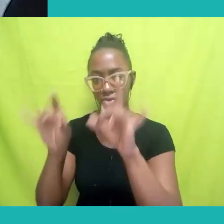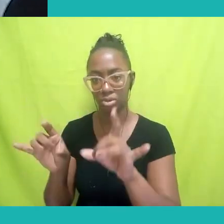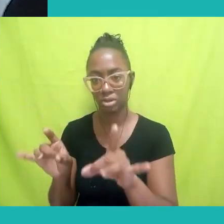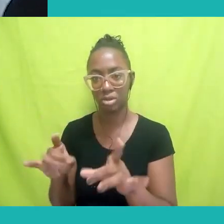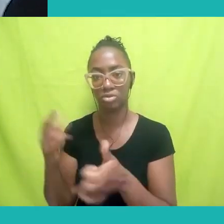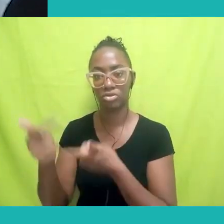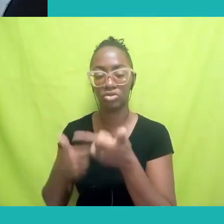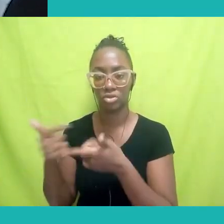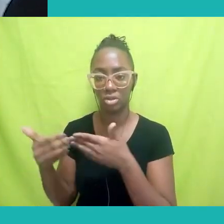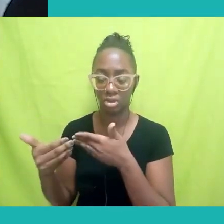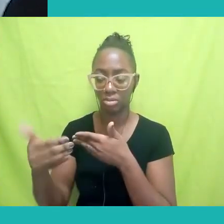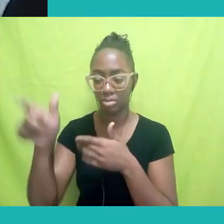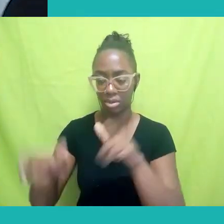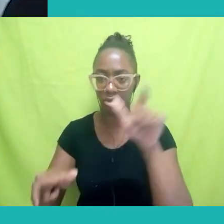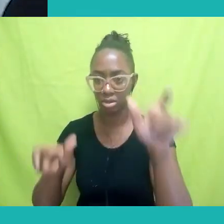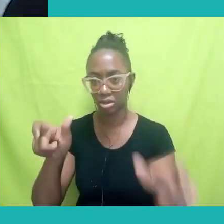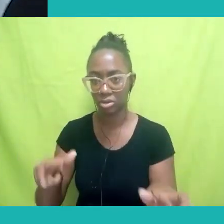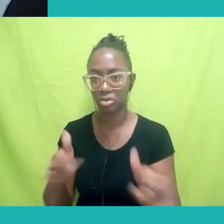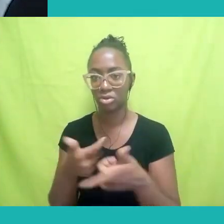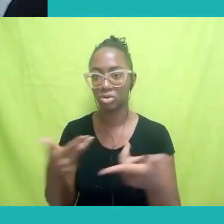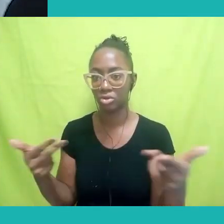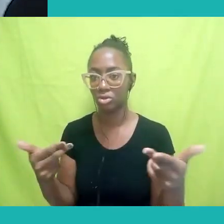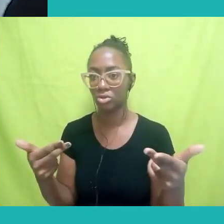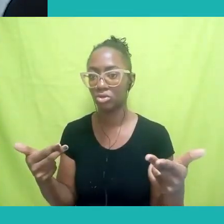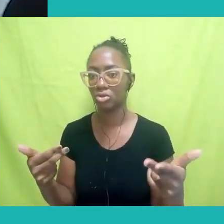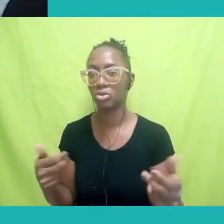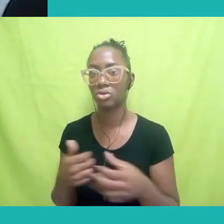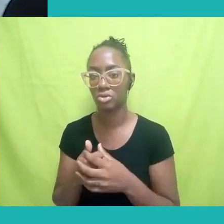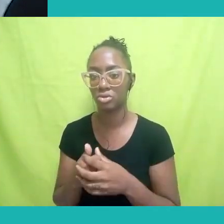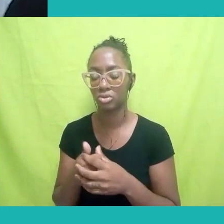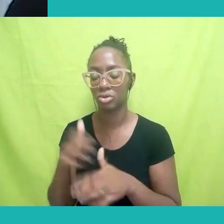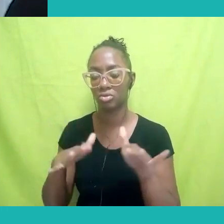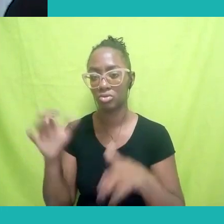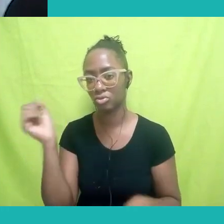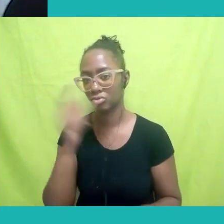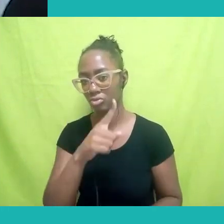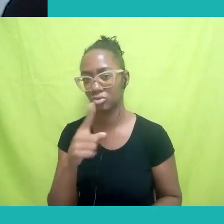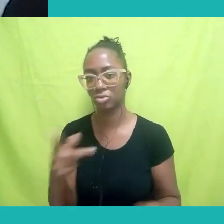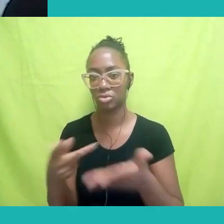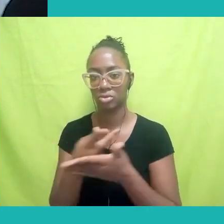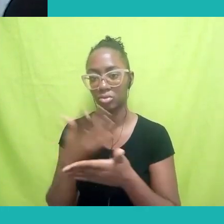trabalhadores nas situações mais difíceis que possa passar qualquer sociedade. Muito obrigado.